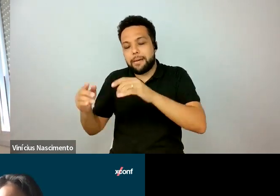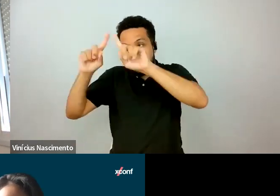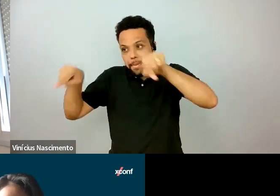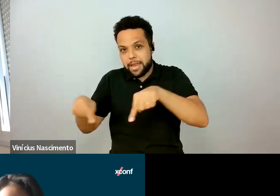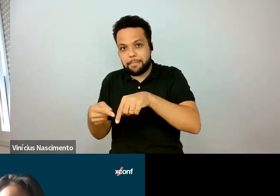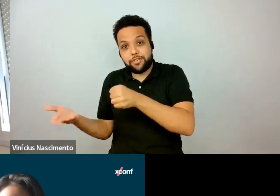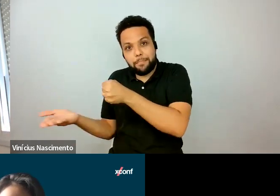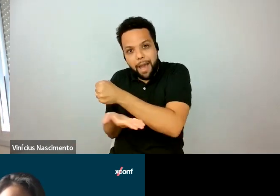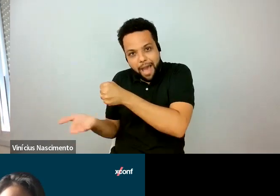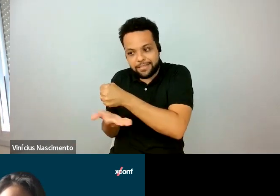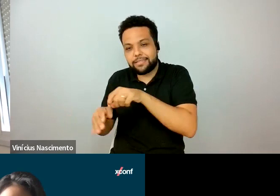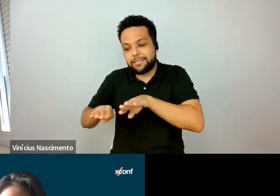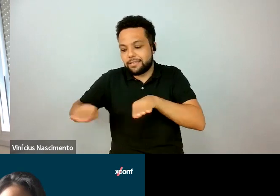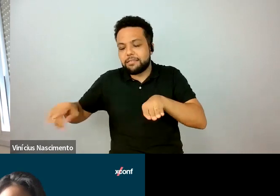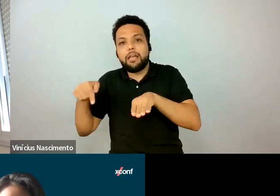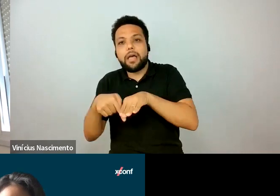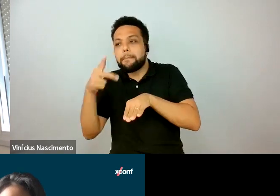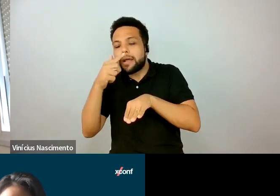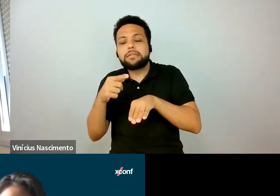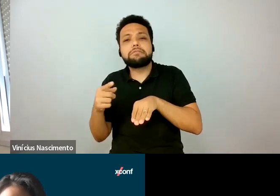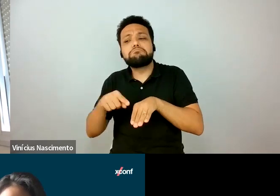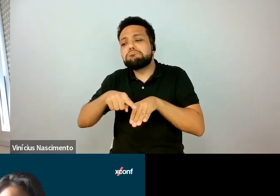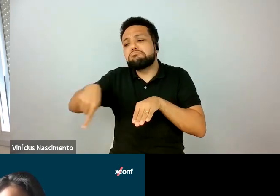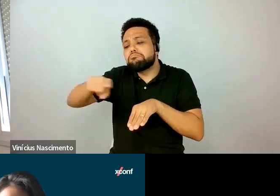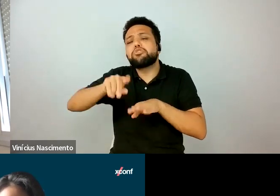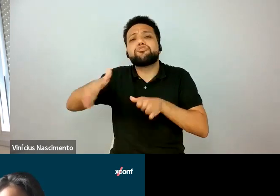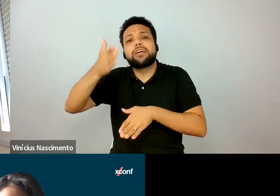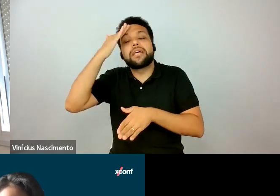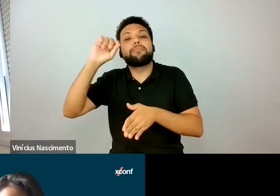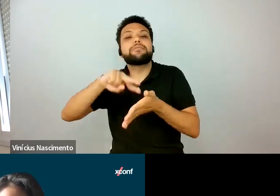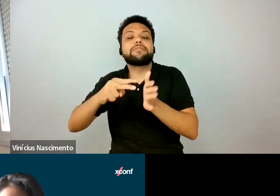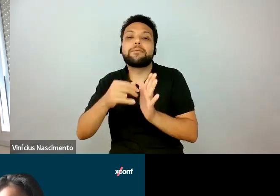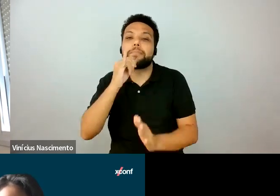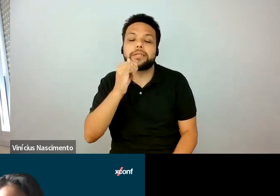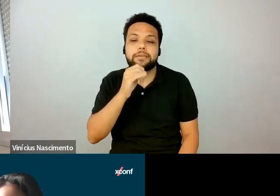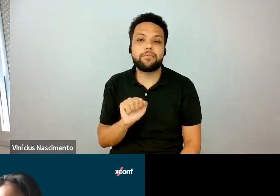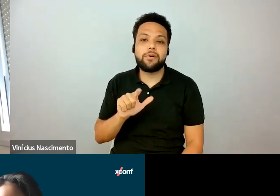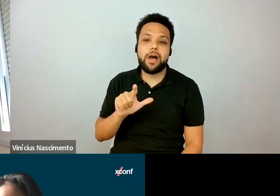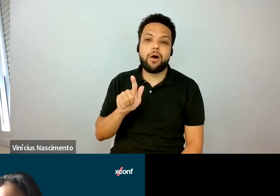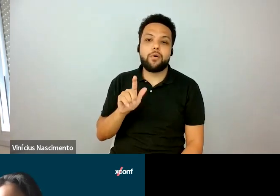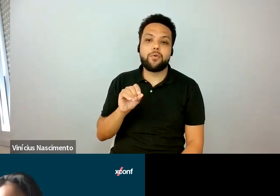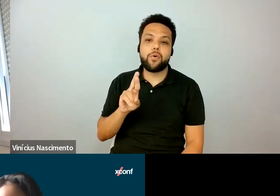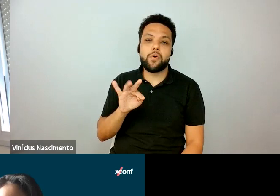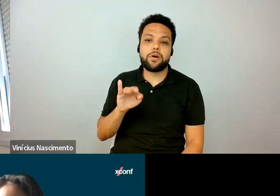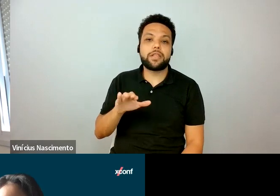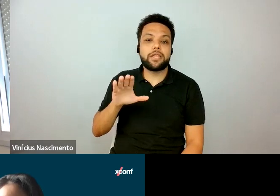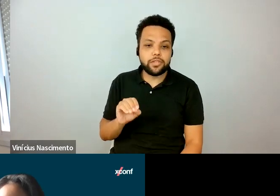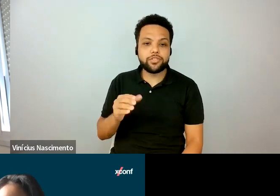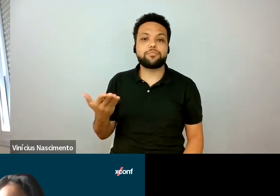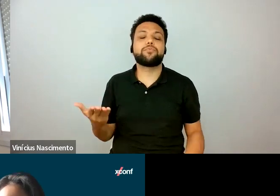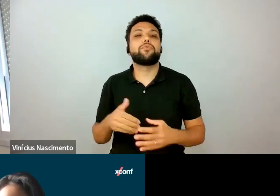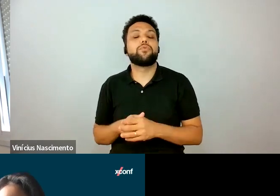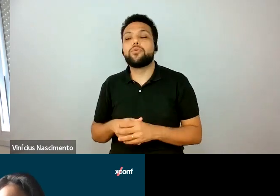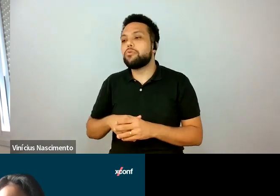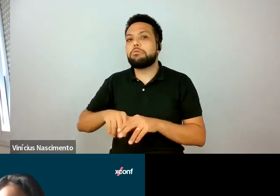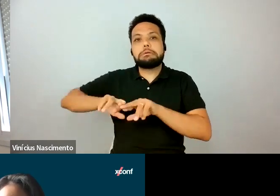ambas provavelmente sabem como funciona algoritmos, estrutura de código, conteúdos mais básicos